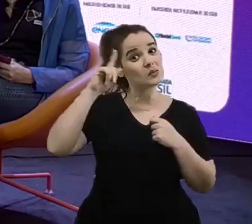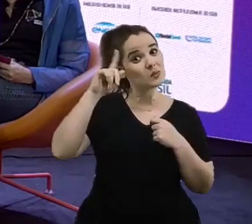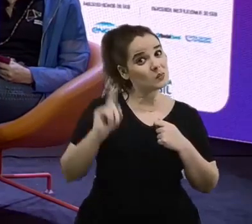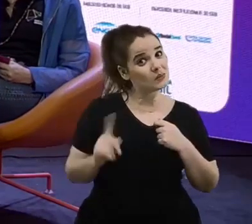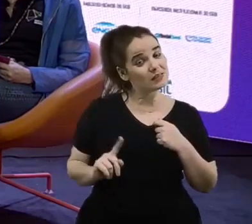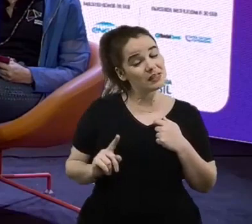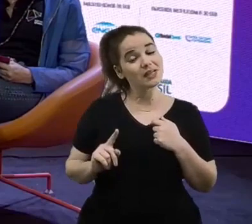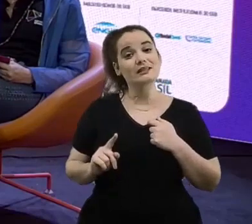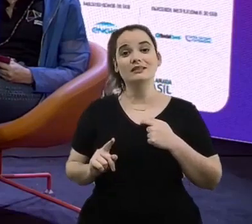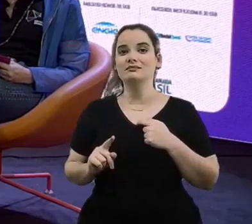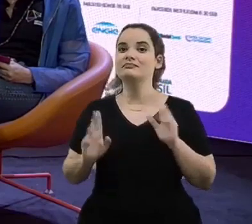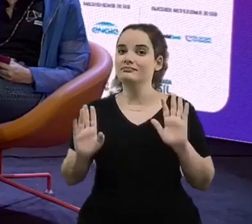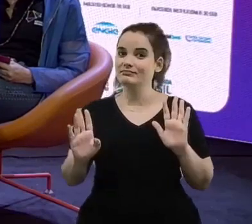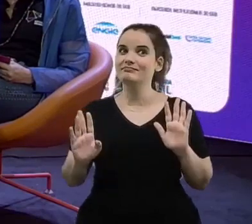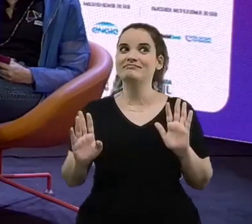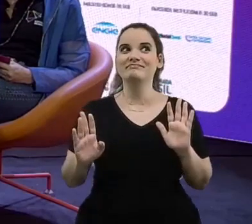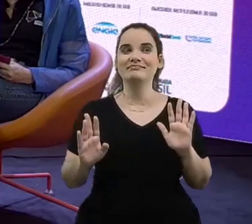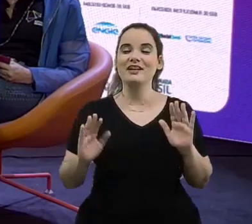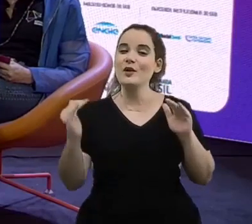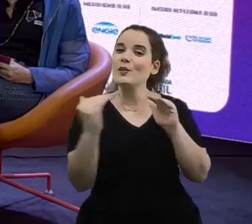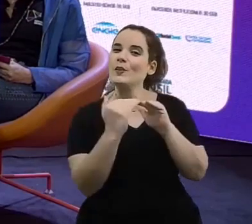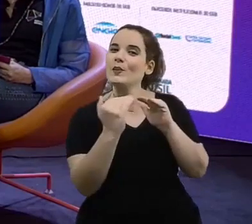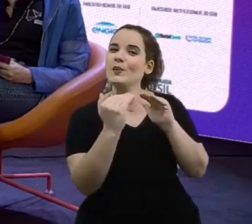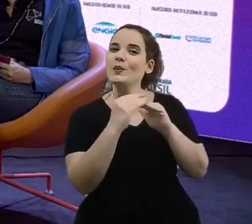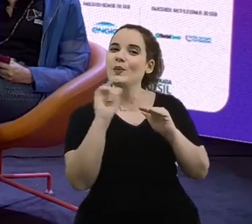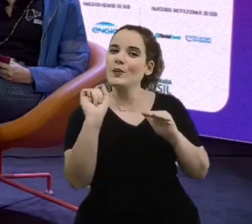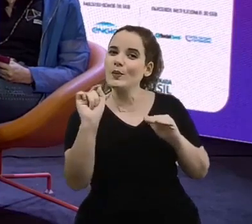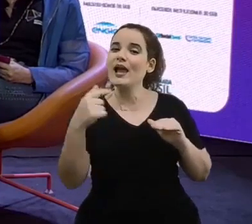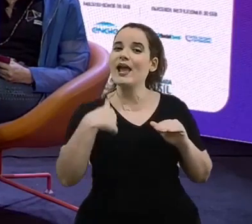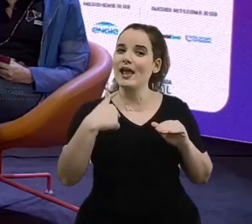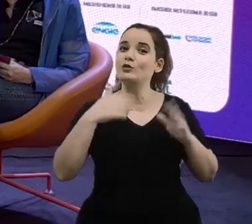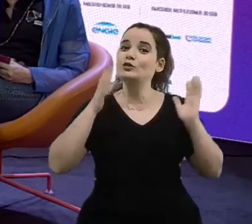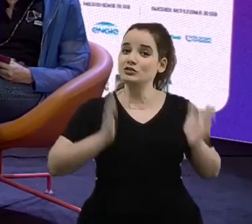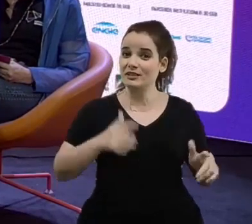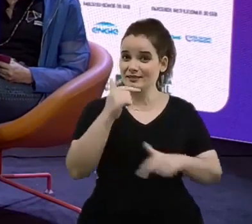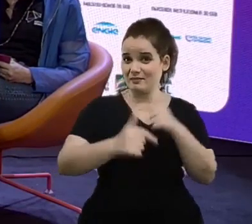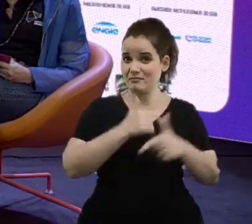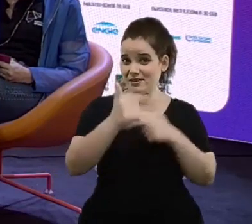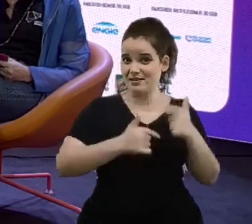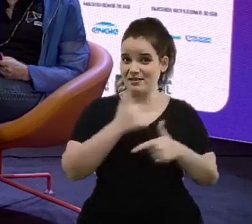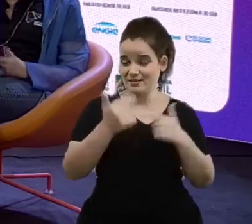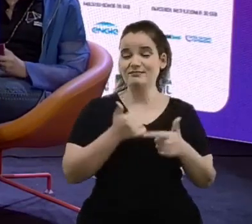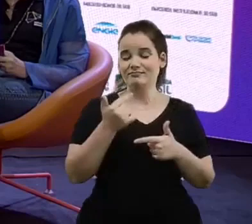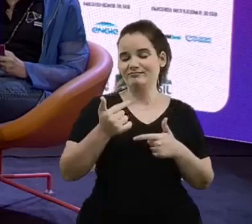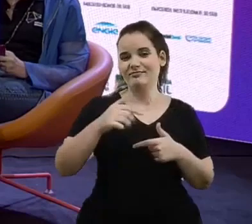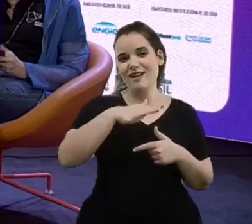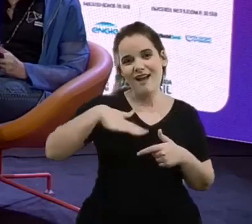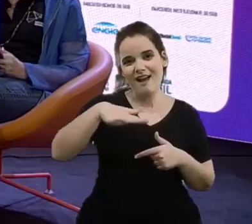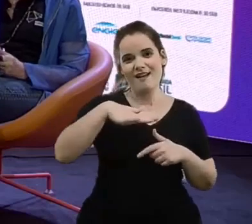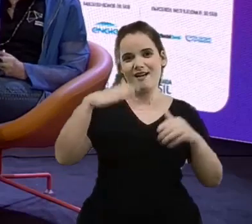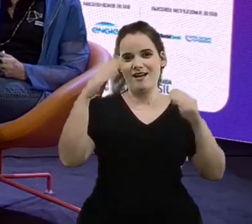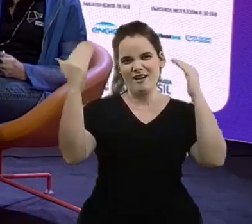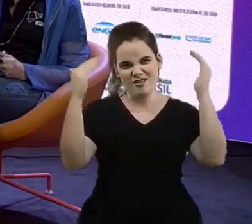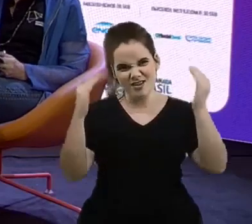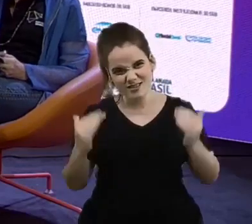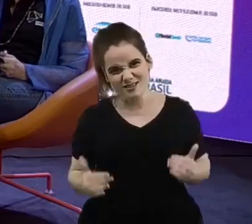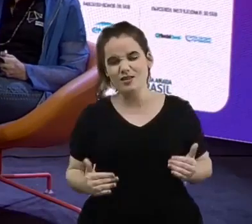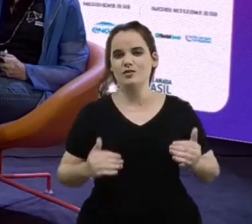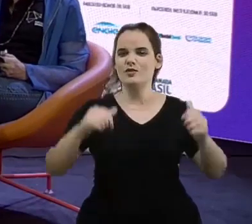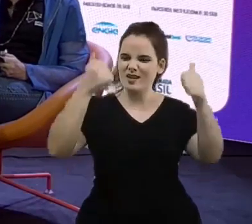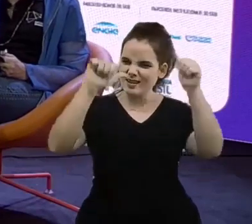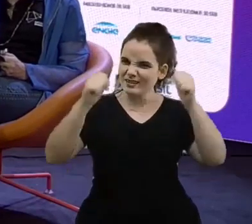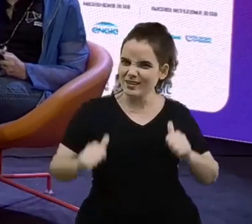coincidência, para o bem e para o mal, eu fui subsecretária no Estado, nessa área de avaliação, análise e informação. Eu ouso dizer que